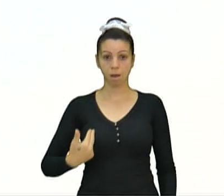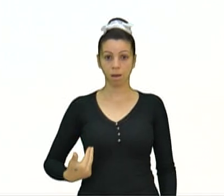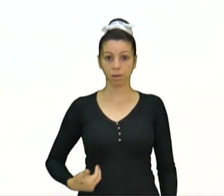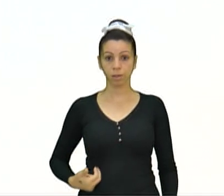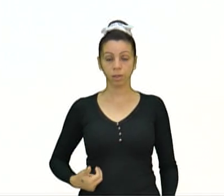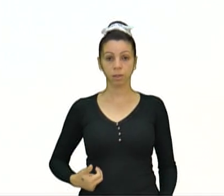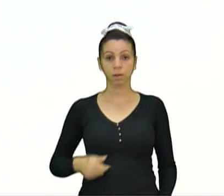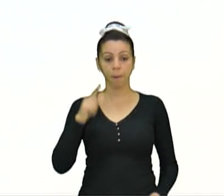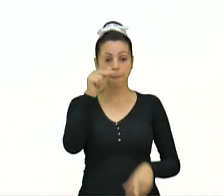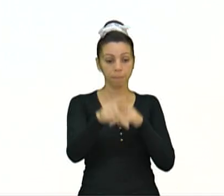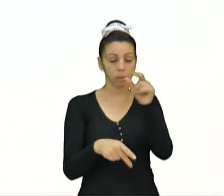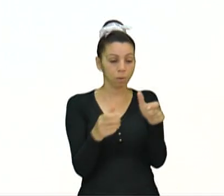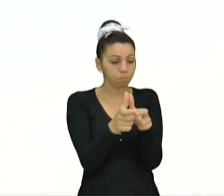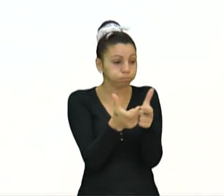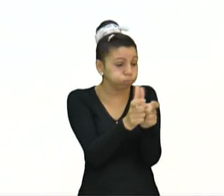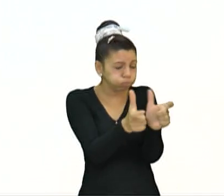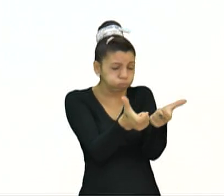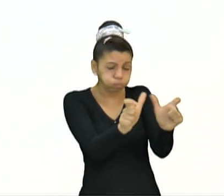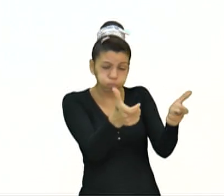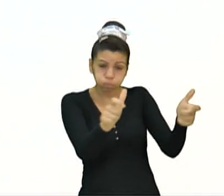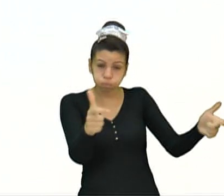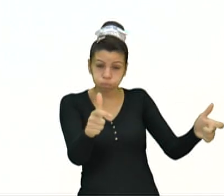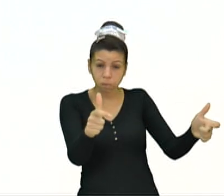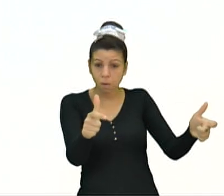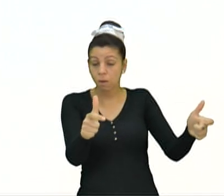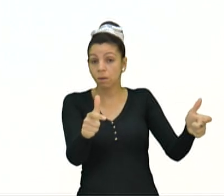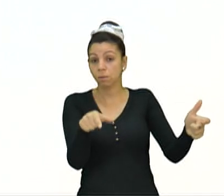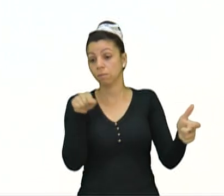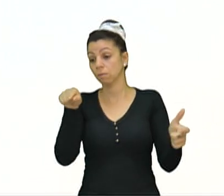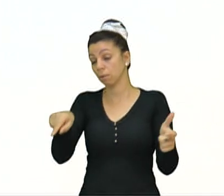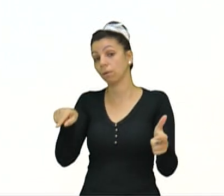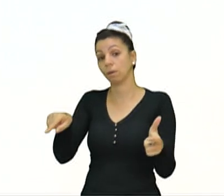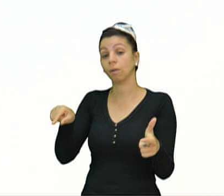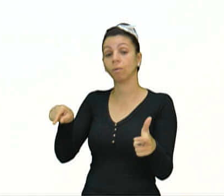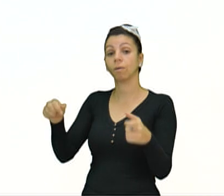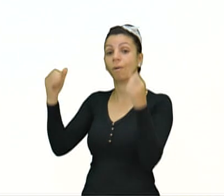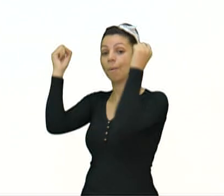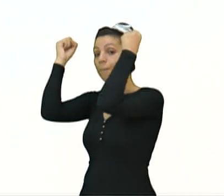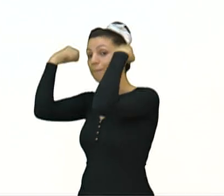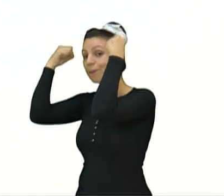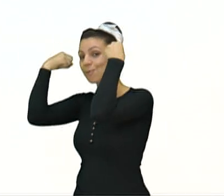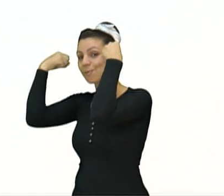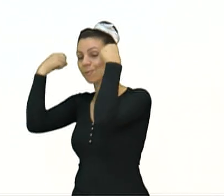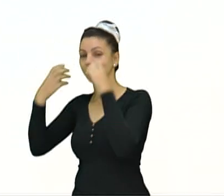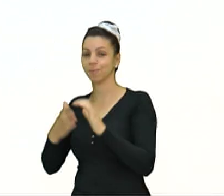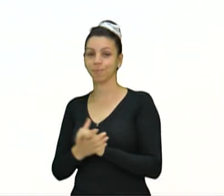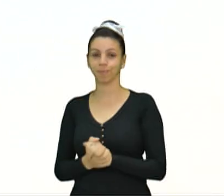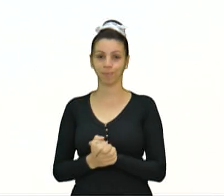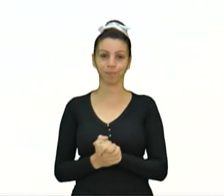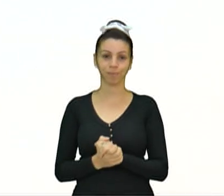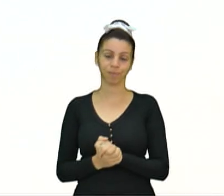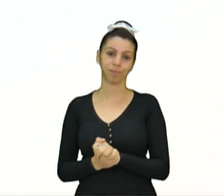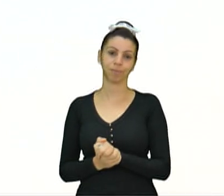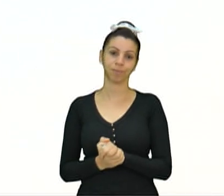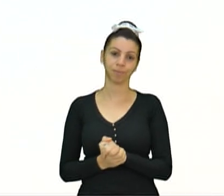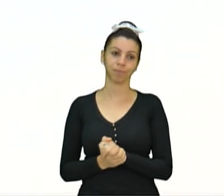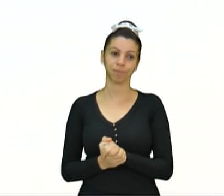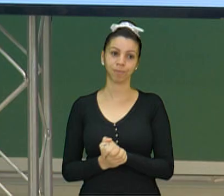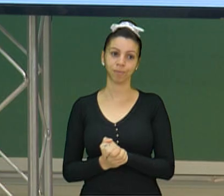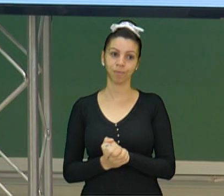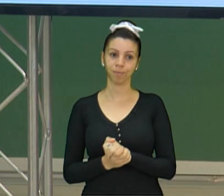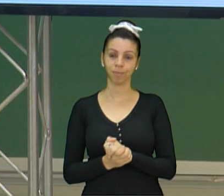populosa do que o México. Populous é um adjetivo comprido, é um adjetivo longo, correto? Então você coloca